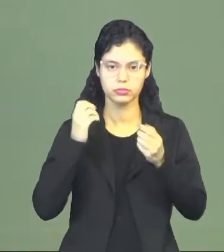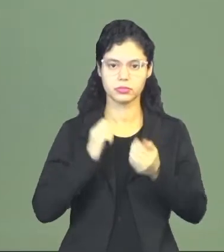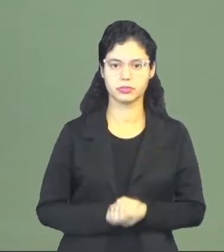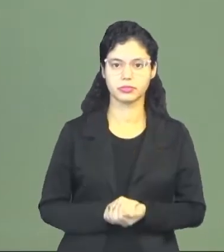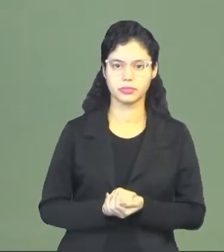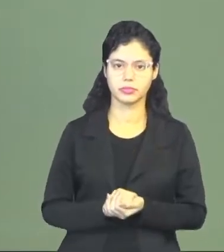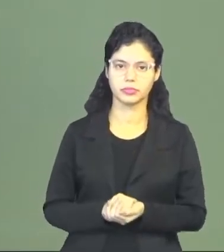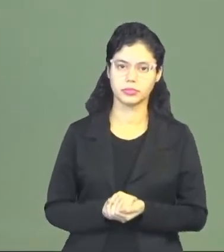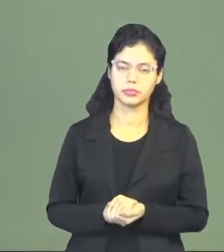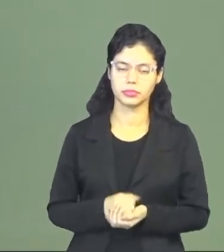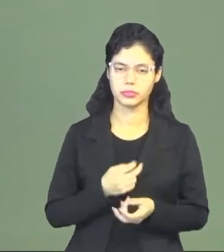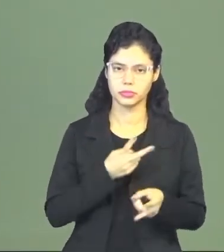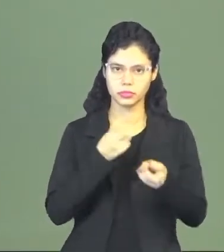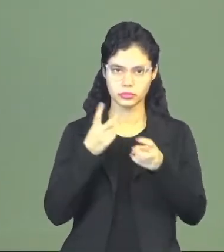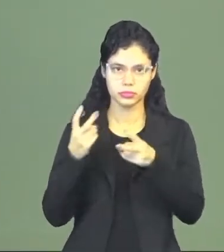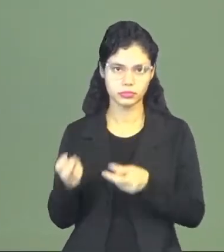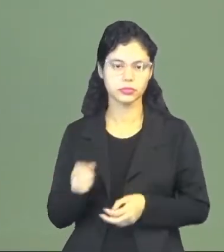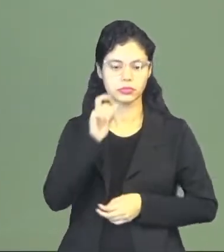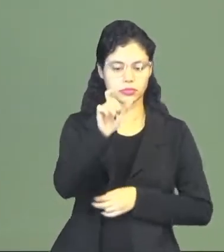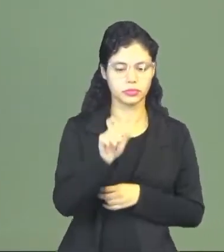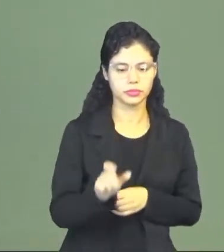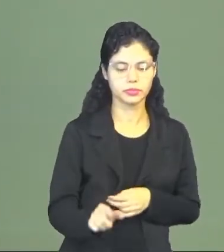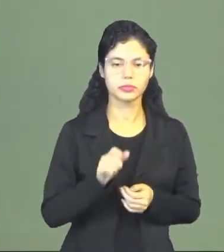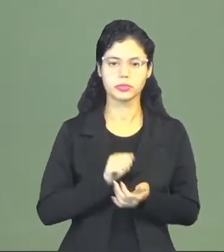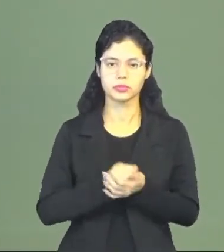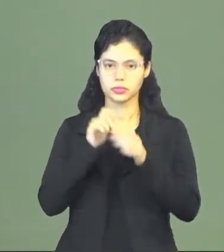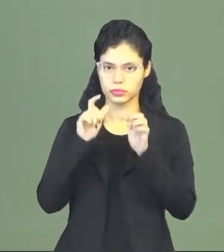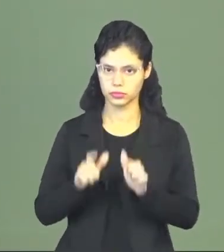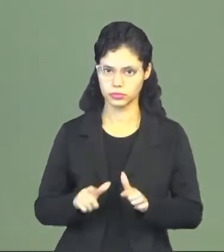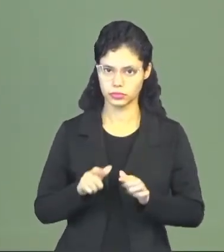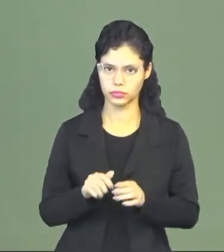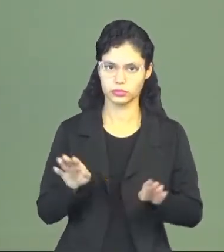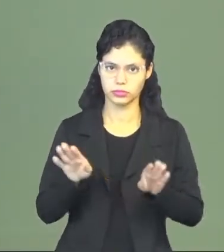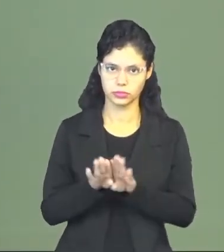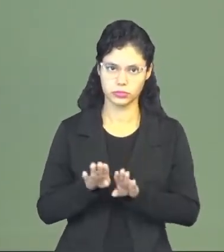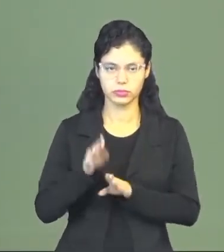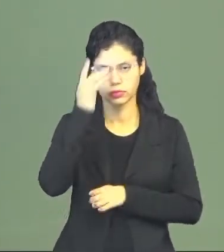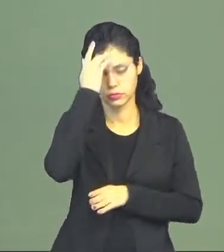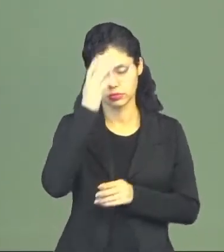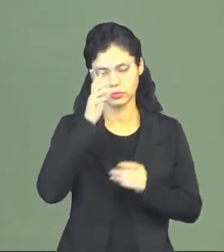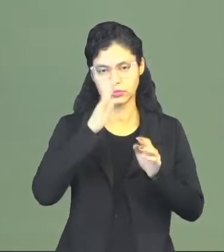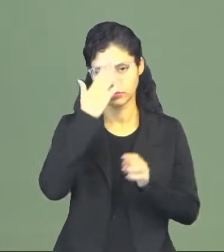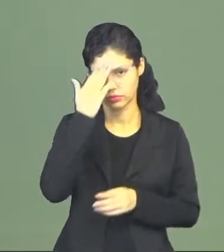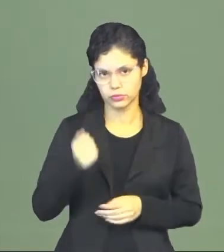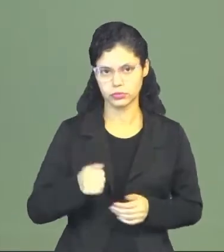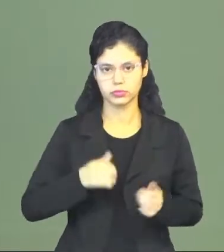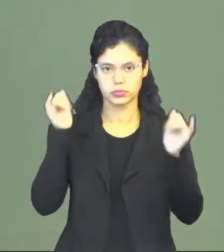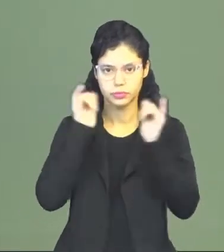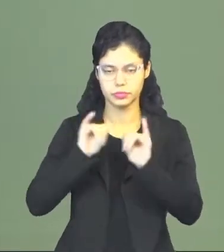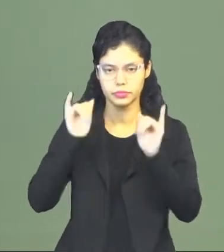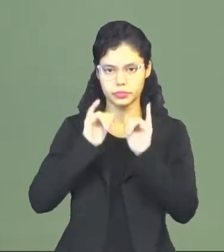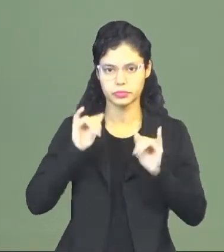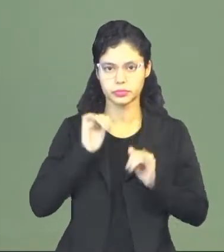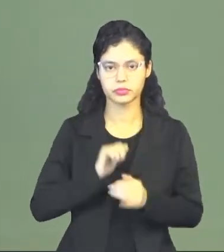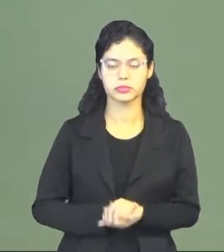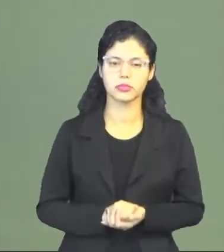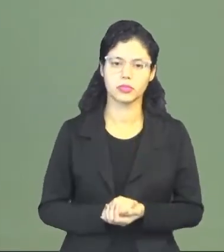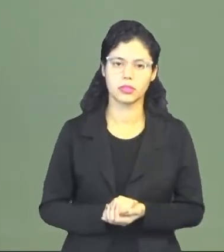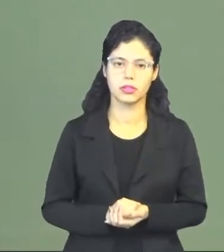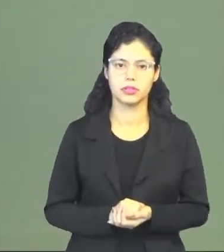tá? Claramente a gente percebe como os personagens, às vezes o lugar, é fácil da gente localizar essas informações.